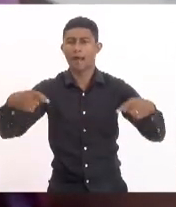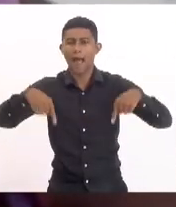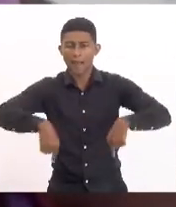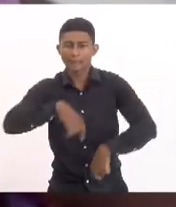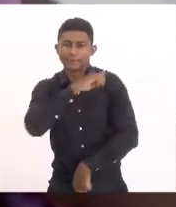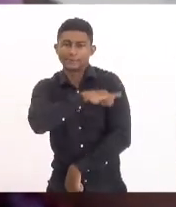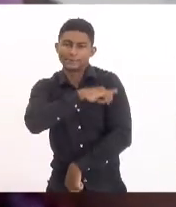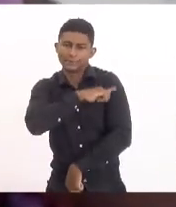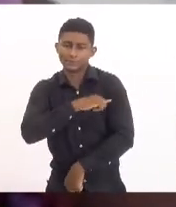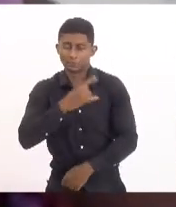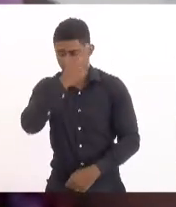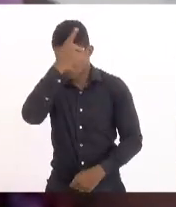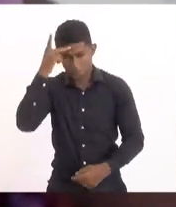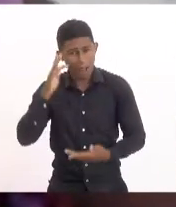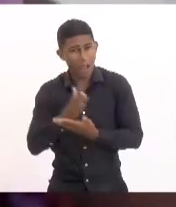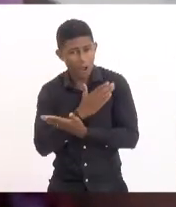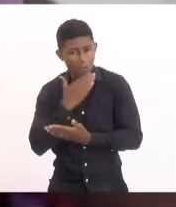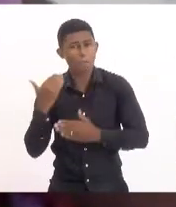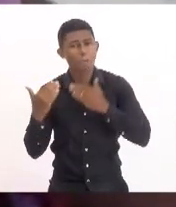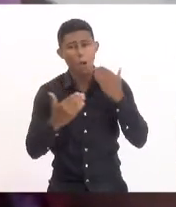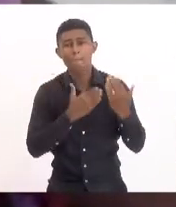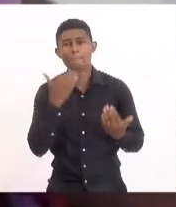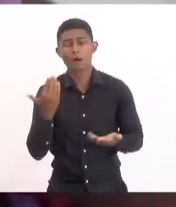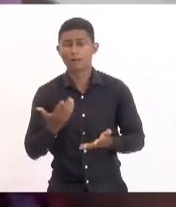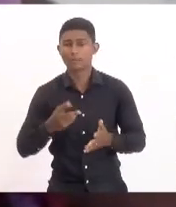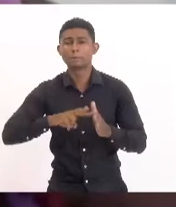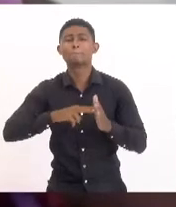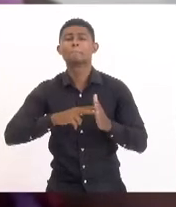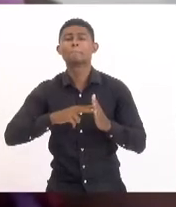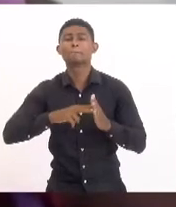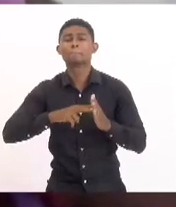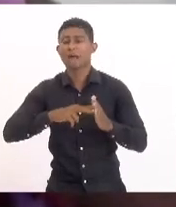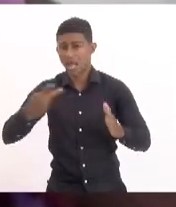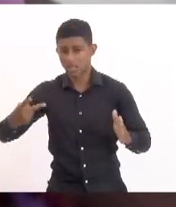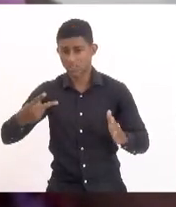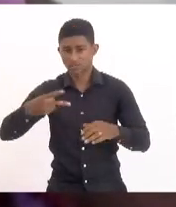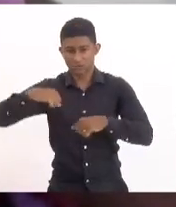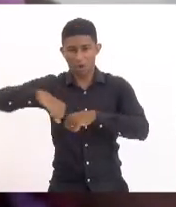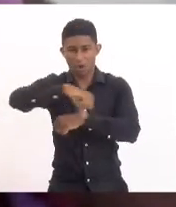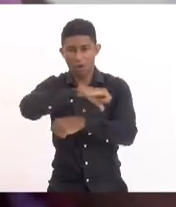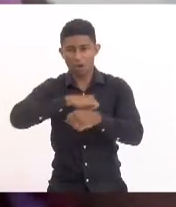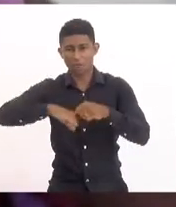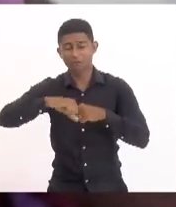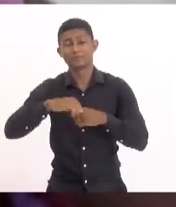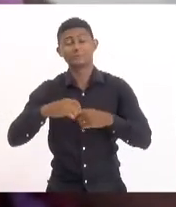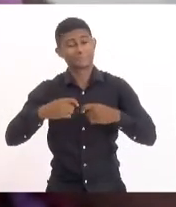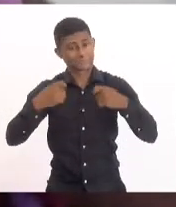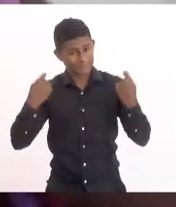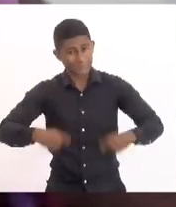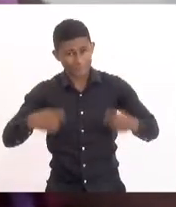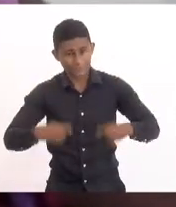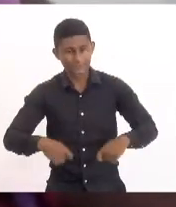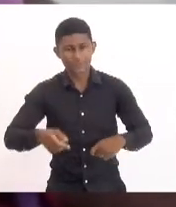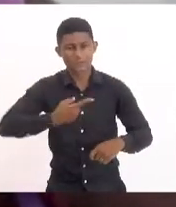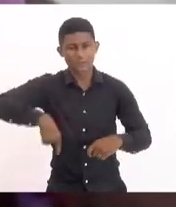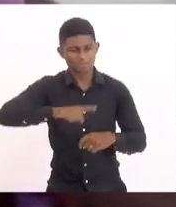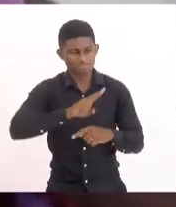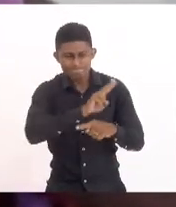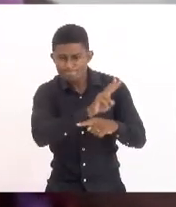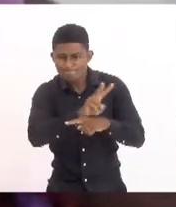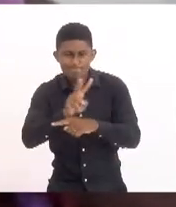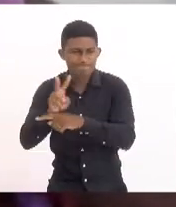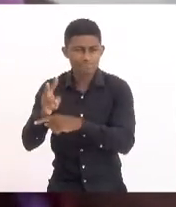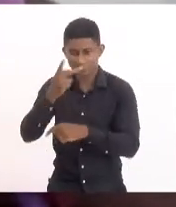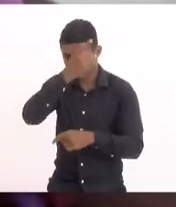em virtude dessa nova variante, é necessário que as medidas sejam, de fato, tomadas para garantia de um retorno seguro para todos